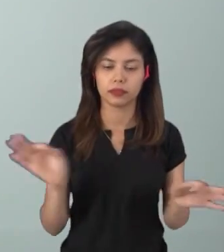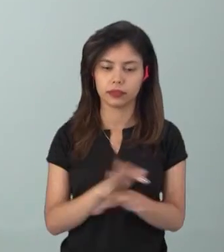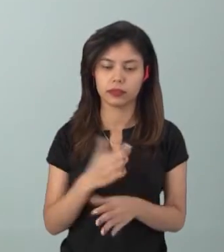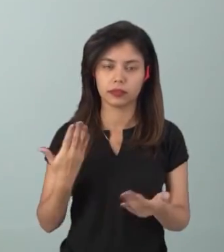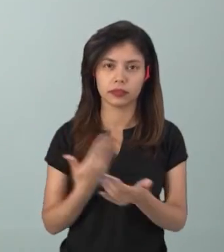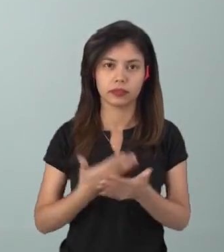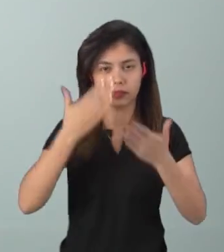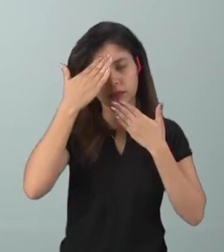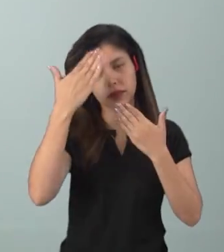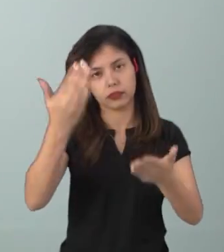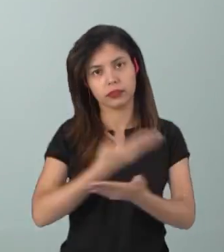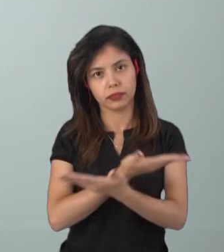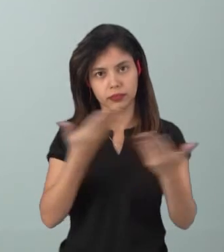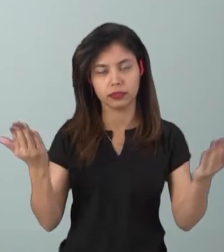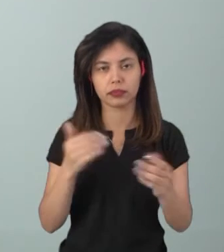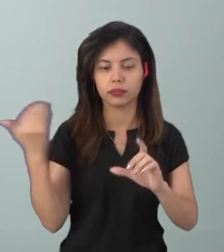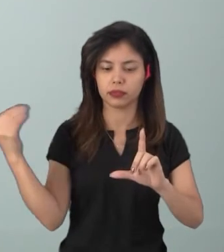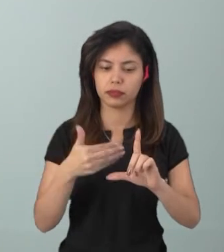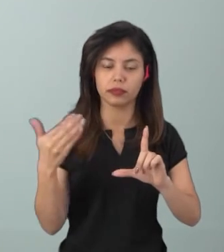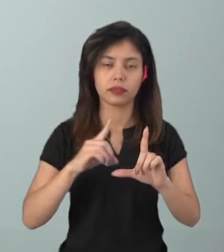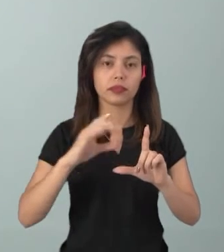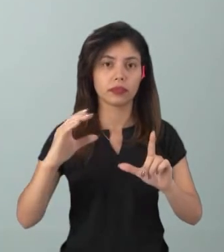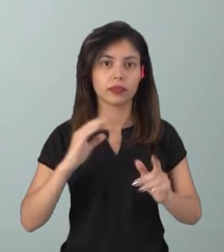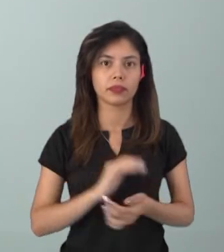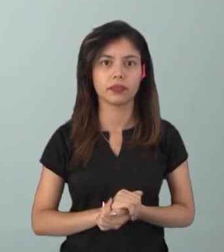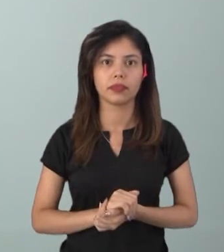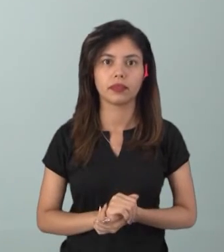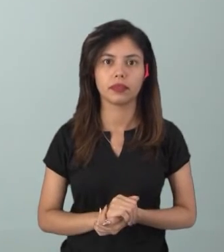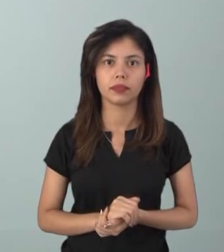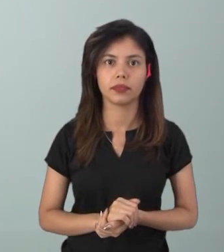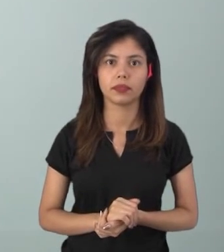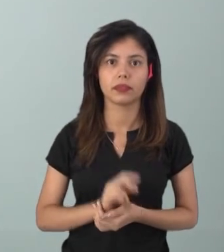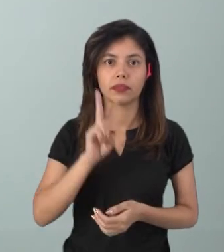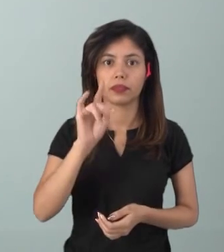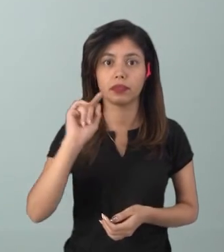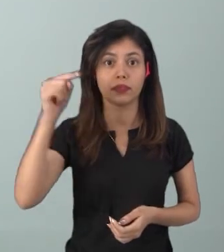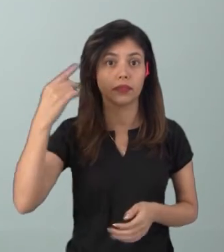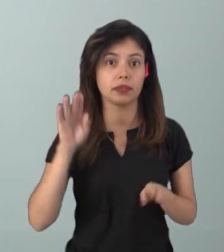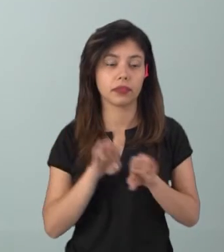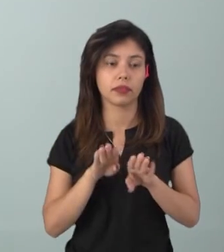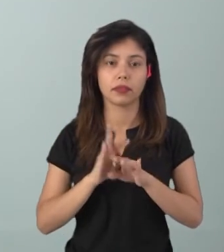por aqui, agradeço muito a você, acesse a plataforma Eduque, tá? E vá lá